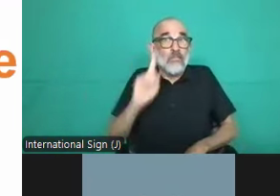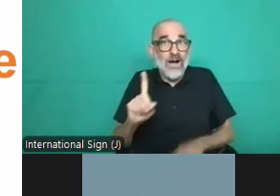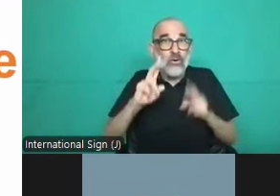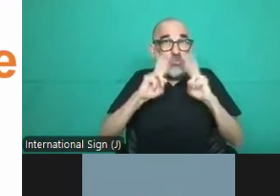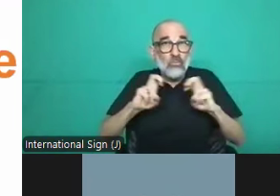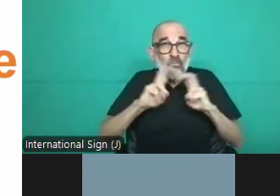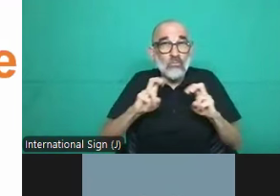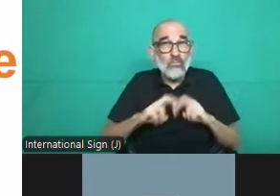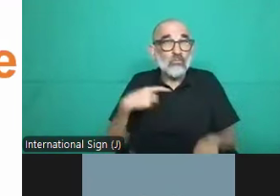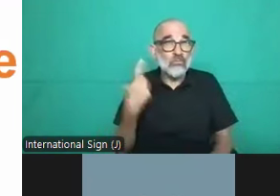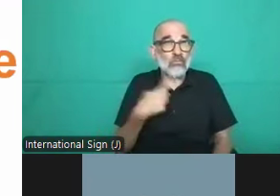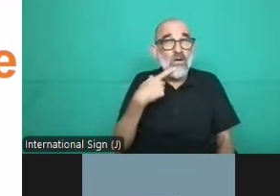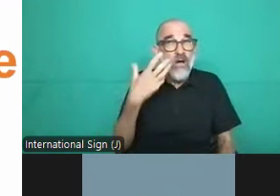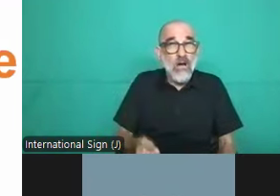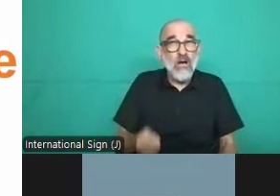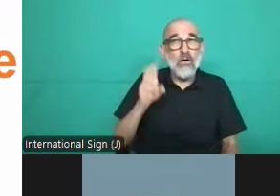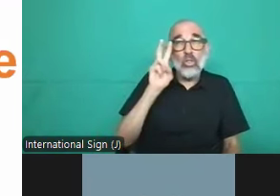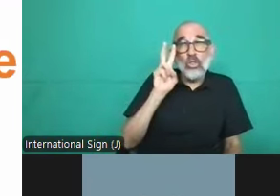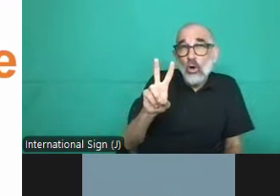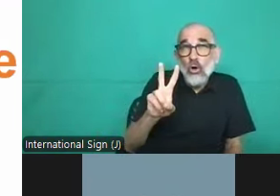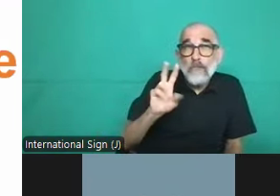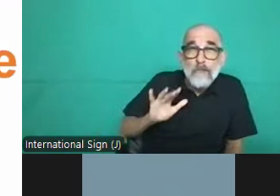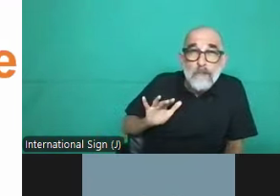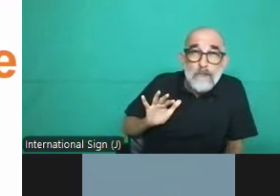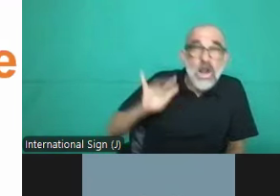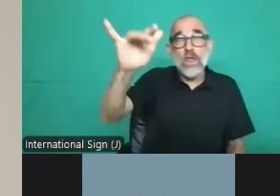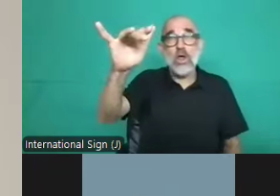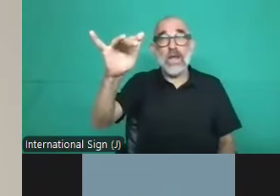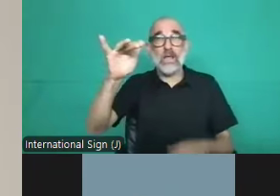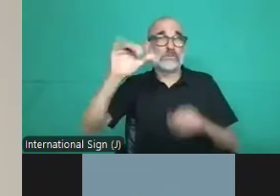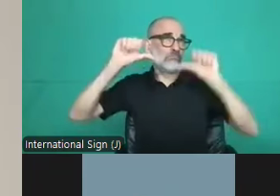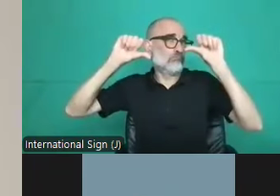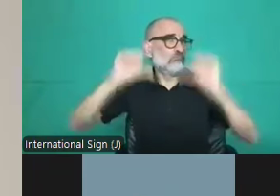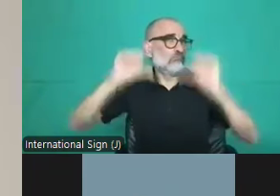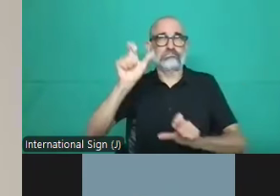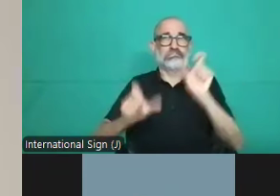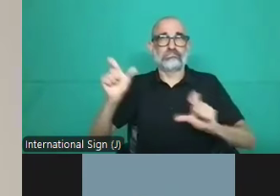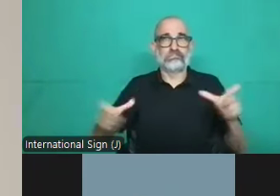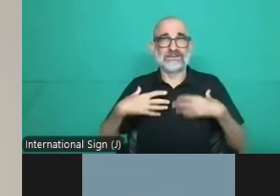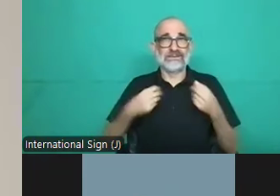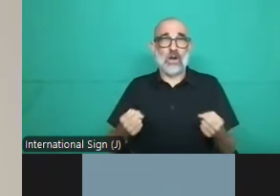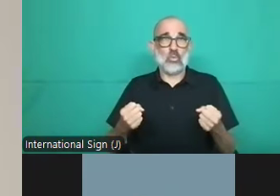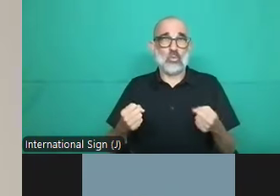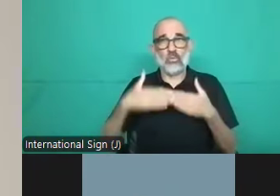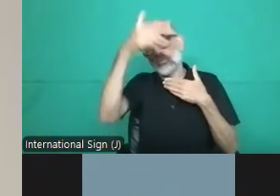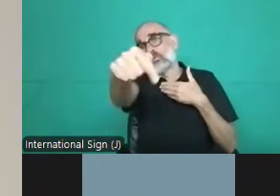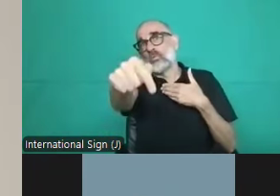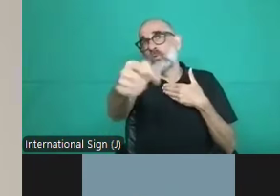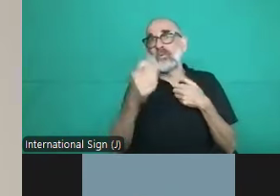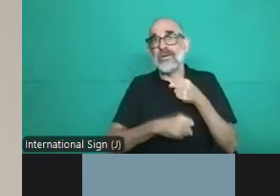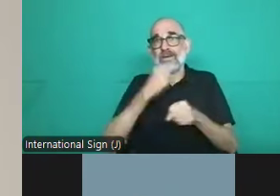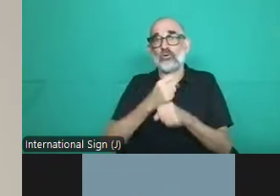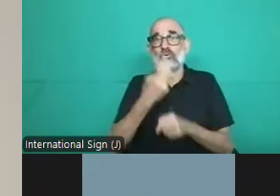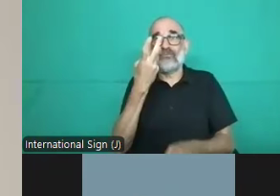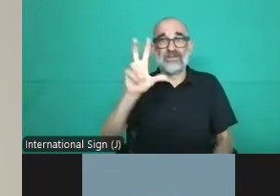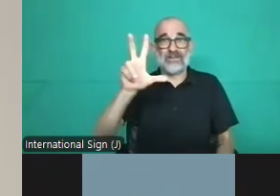olhar onde as quienes van a tener la brecha enfermeiras más grande para entonces. Y eso terão nos essa permite mirar brecha. un poco sobre